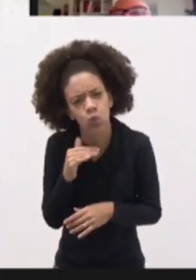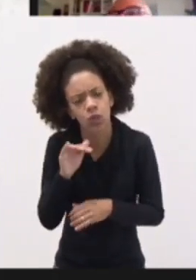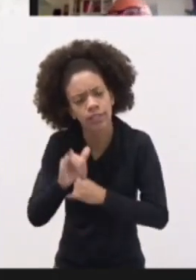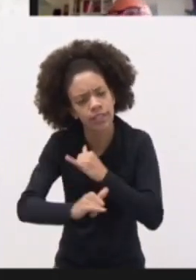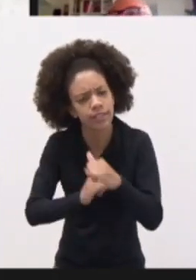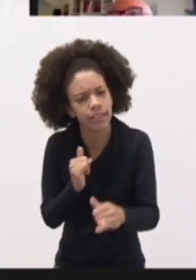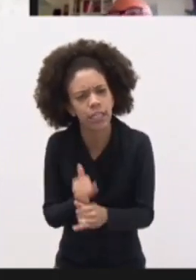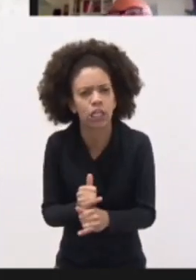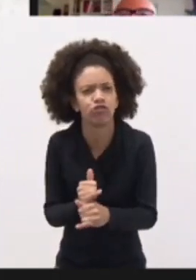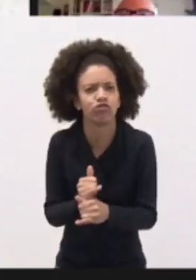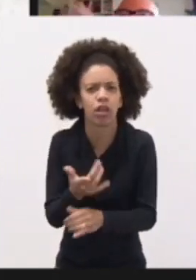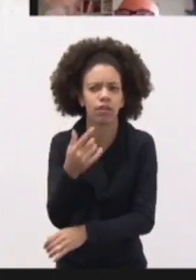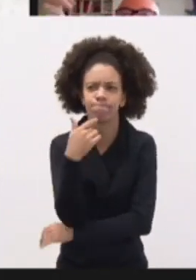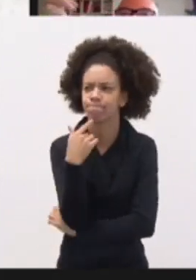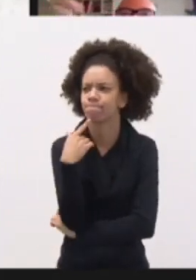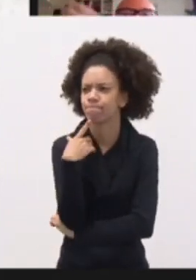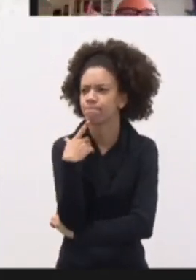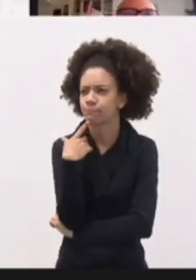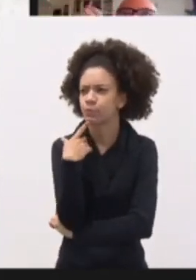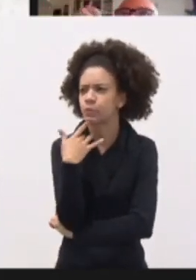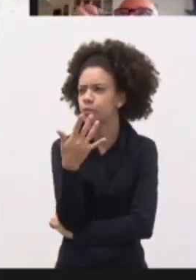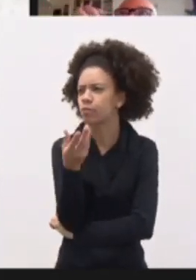com ruídos,